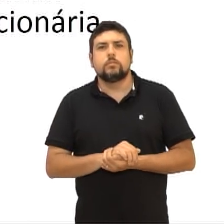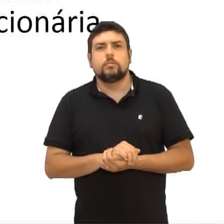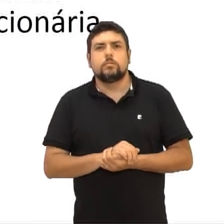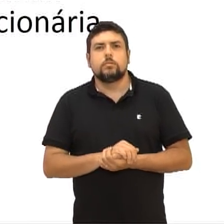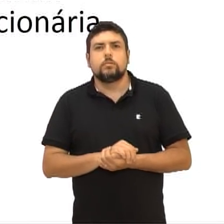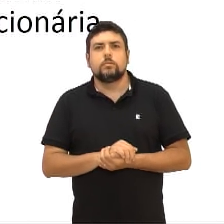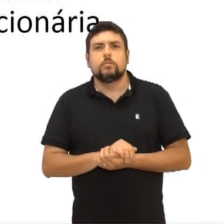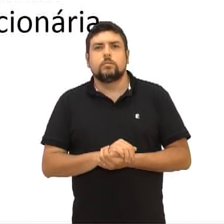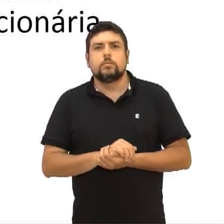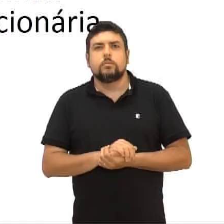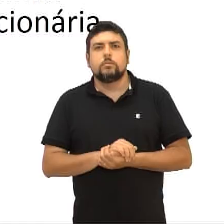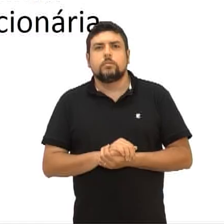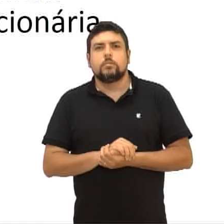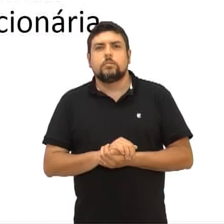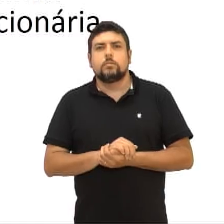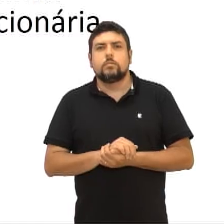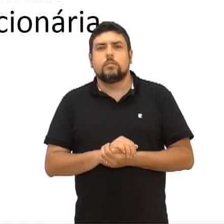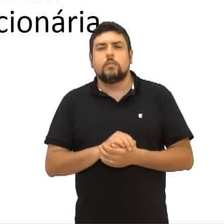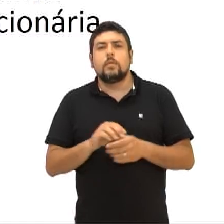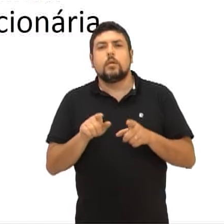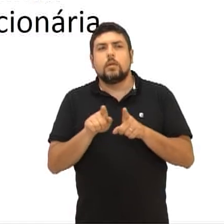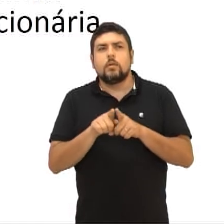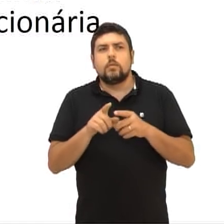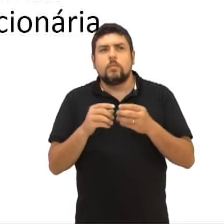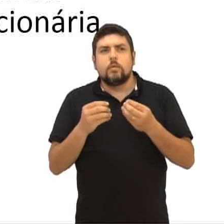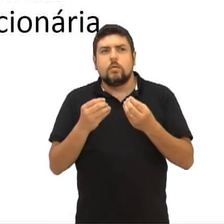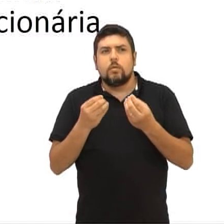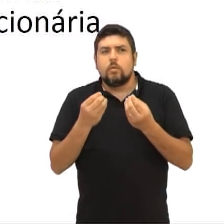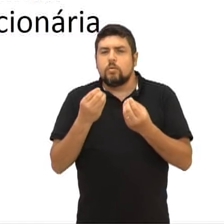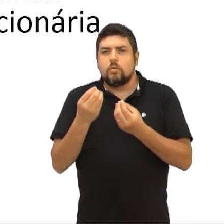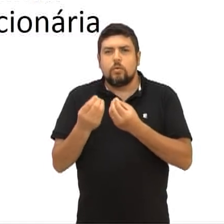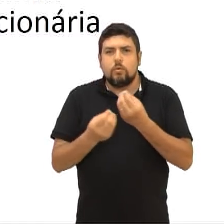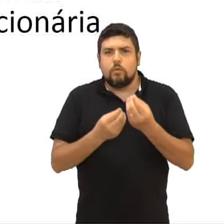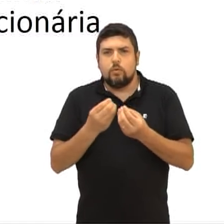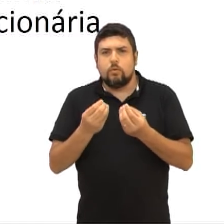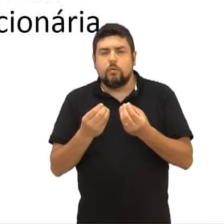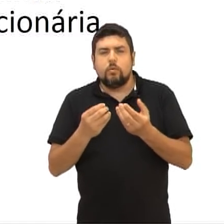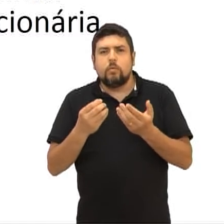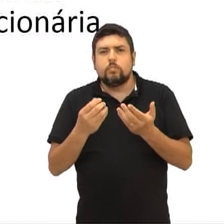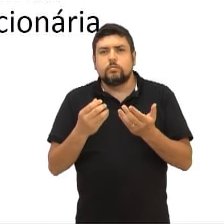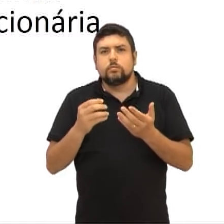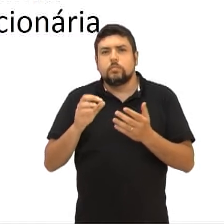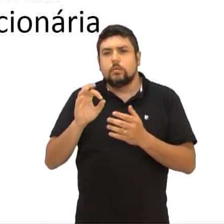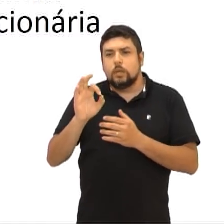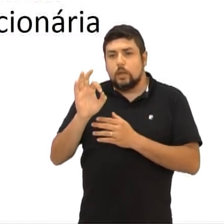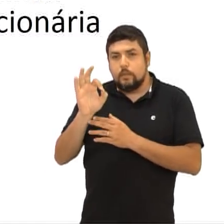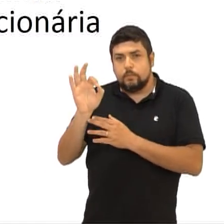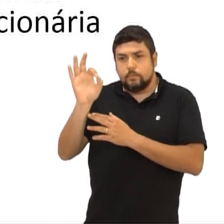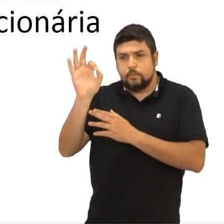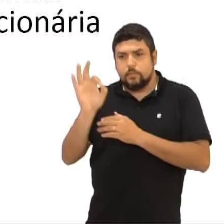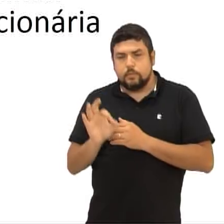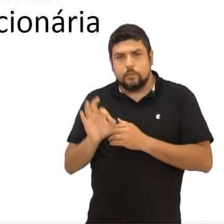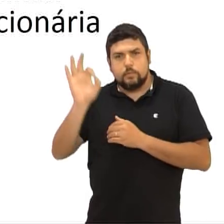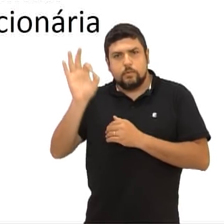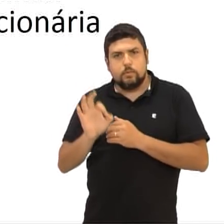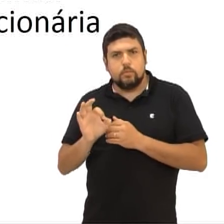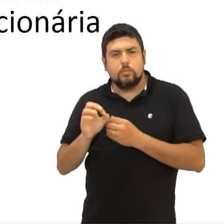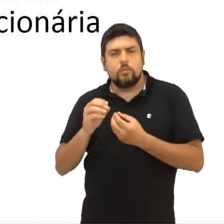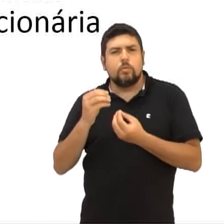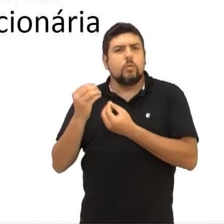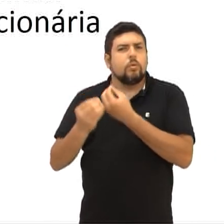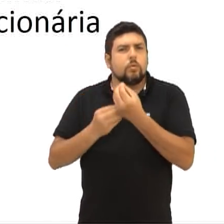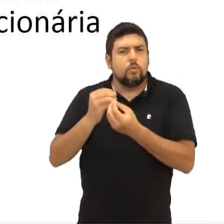nos conceitos, vamos abordar como funciona a descrição da forma